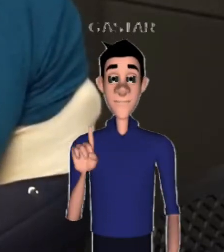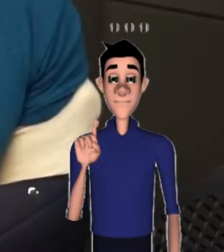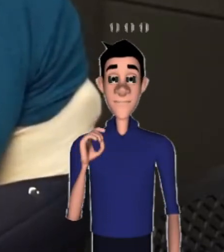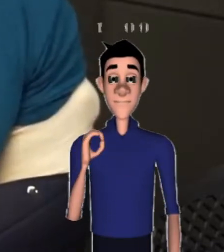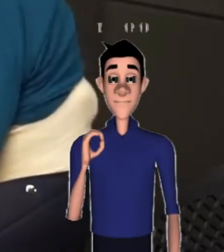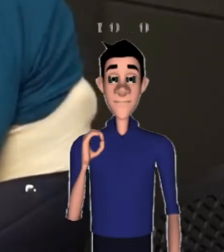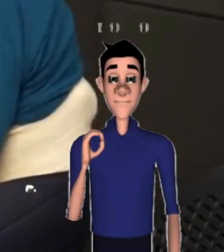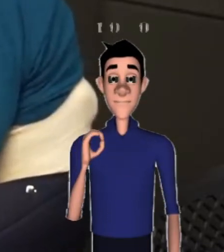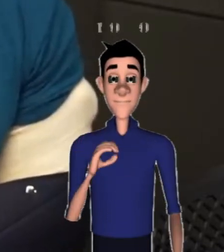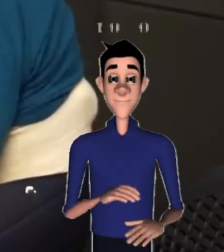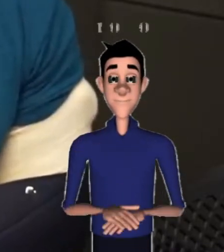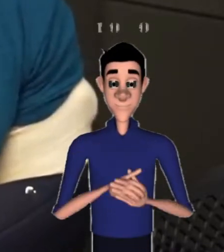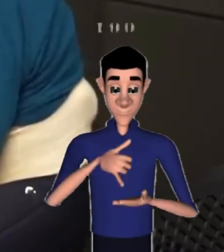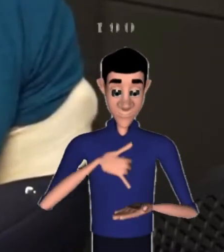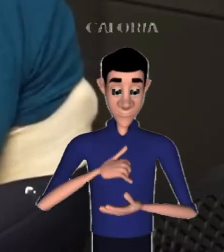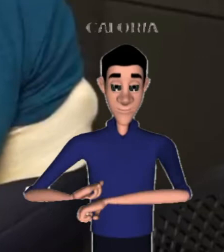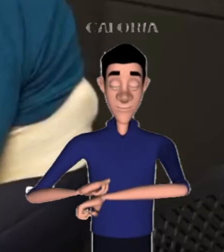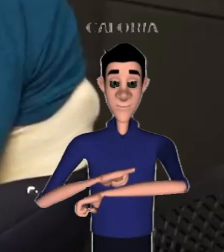que gastar